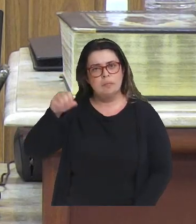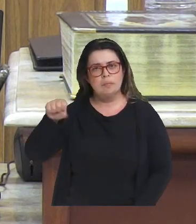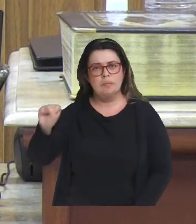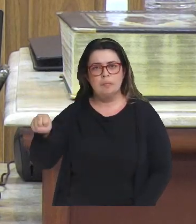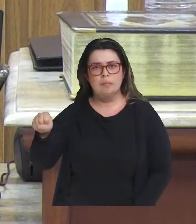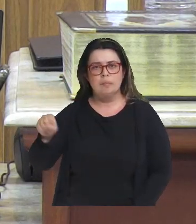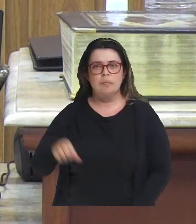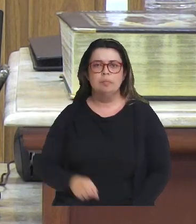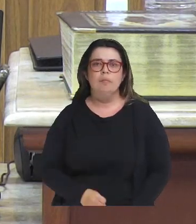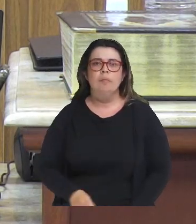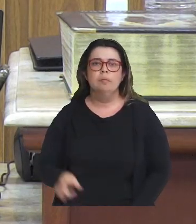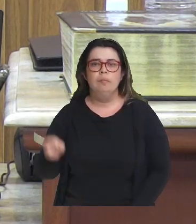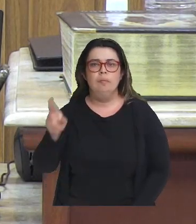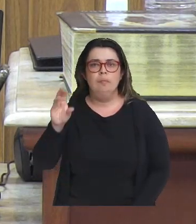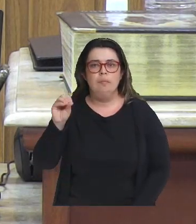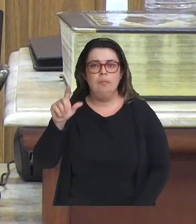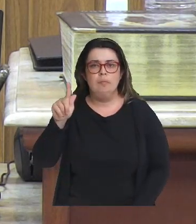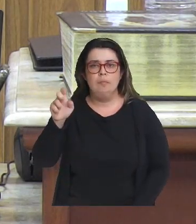Rogério Nascimento. Sim.